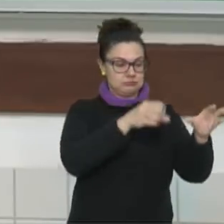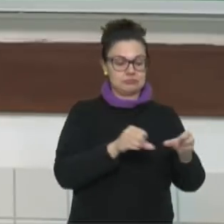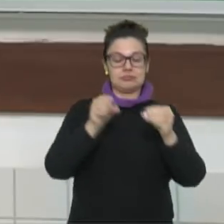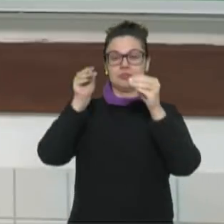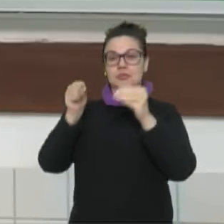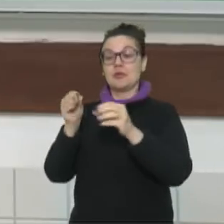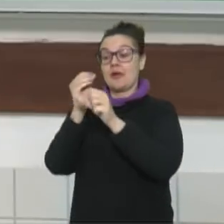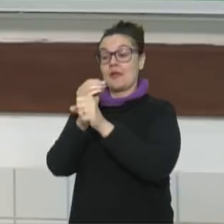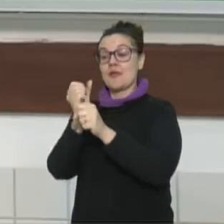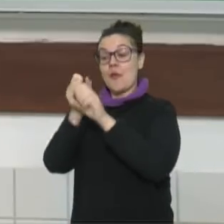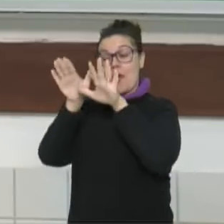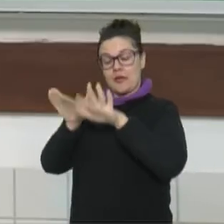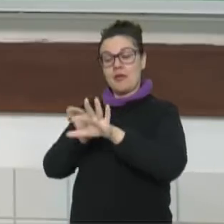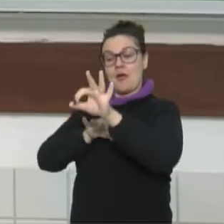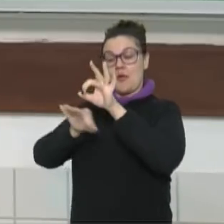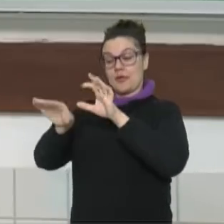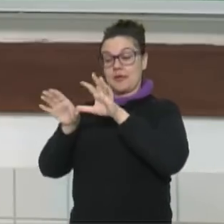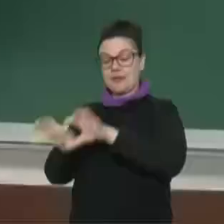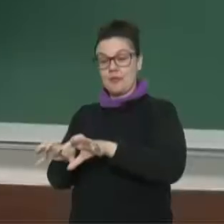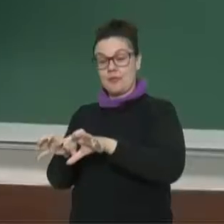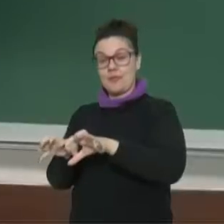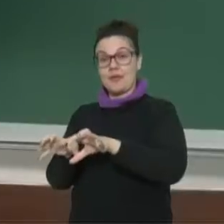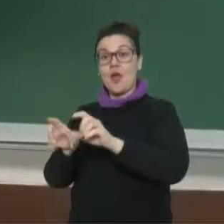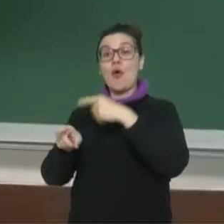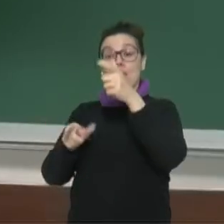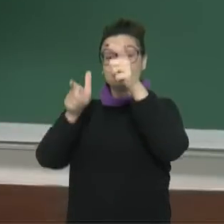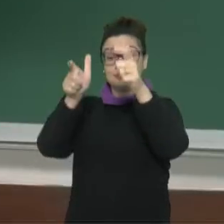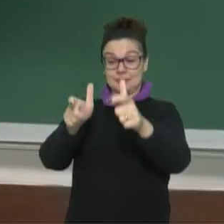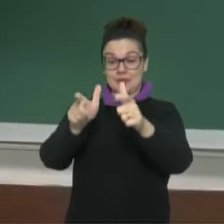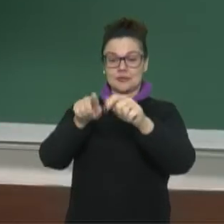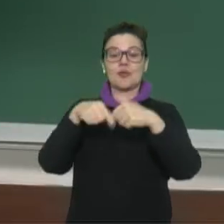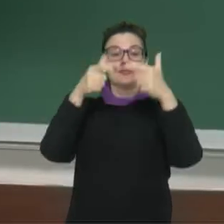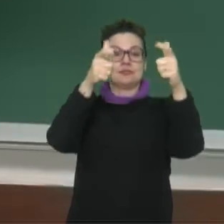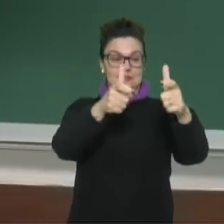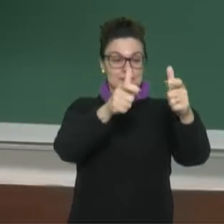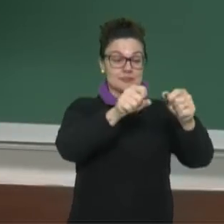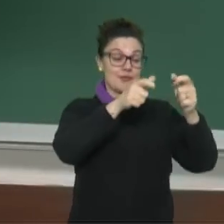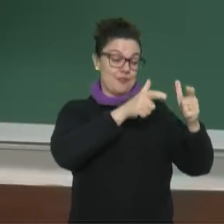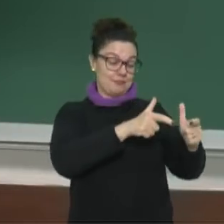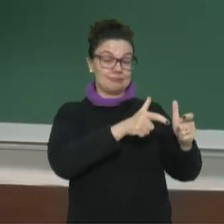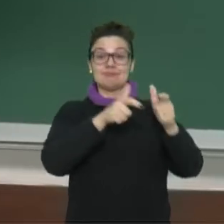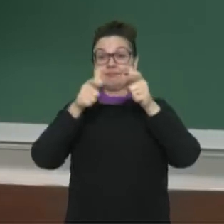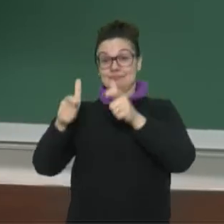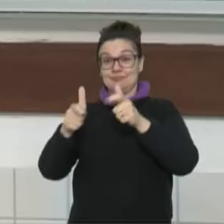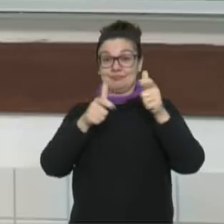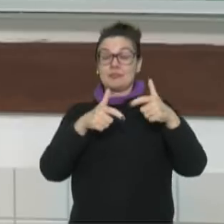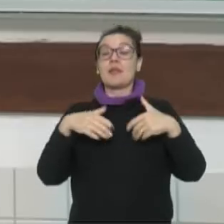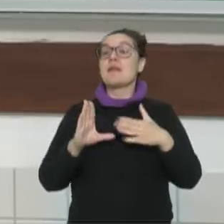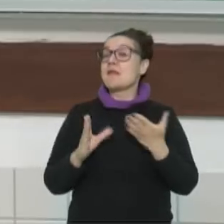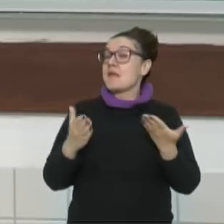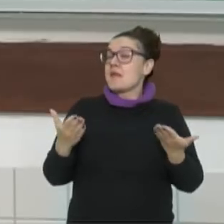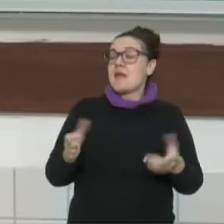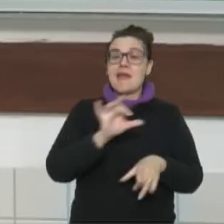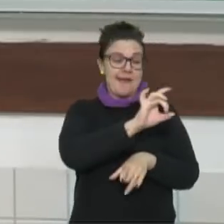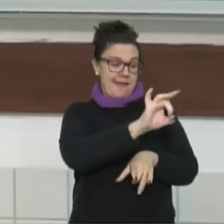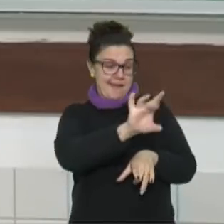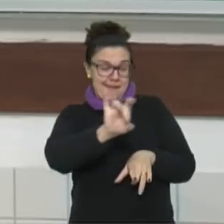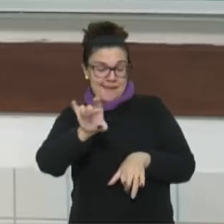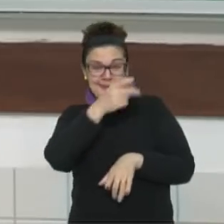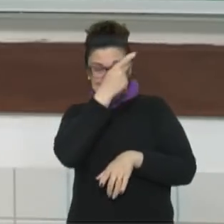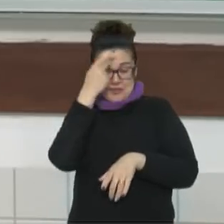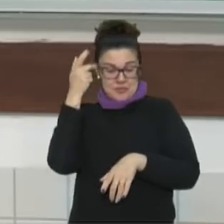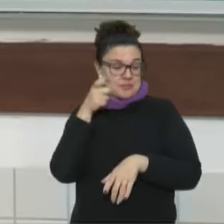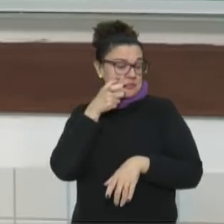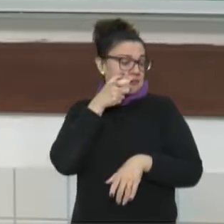ter continuidade e ser montada em outro local e continuar existindo em vários locais. E é claro, cada pessoa que